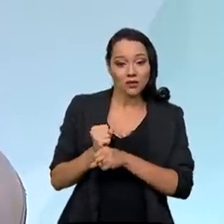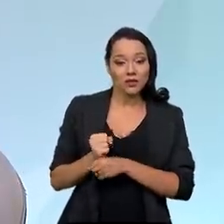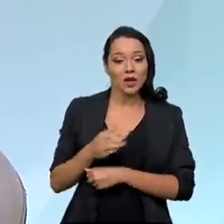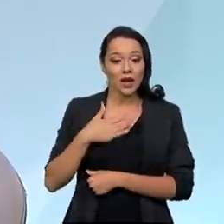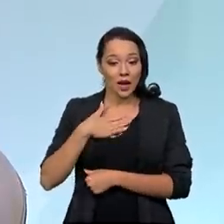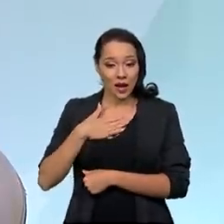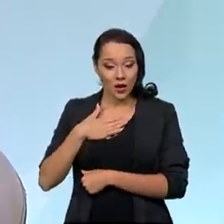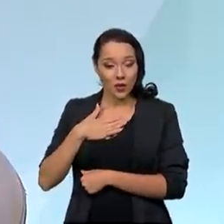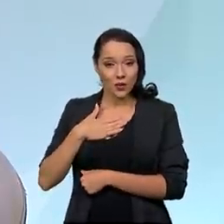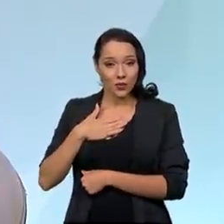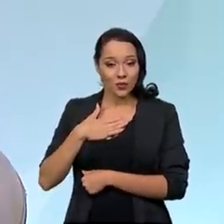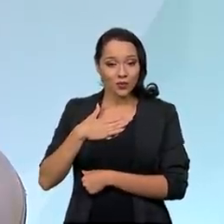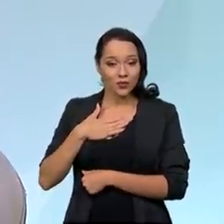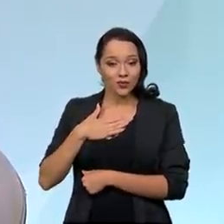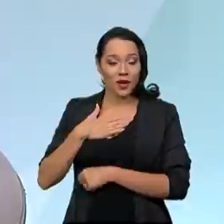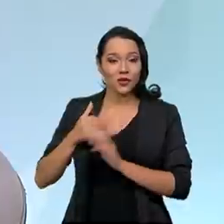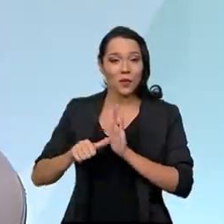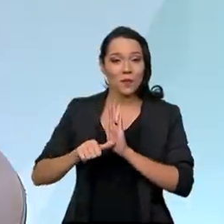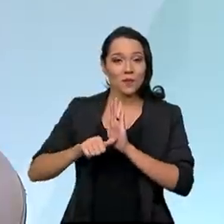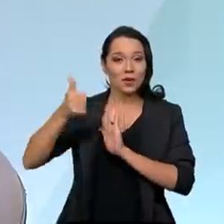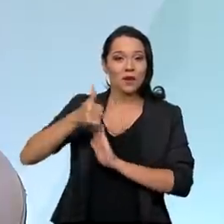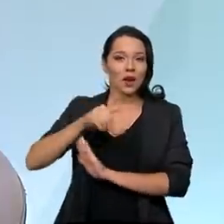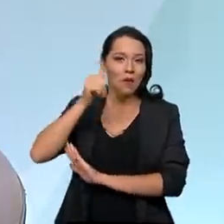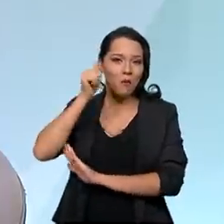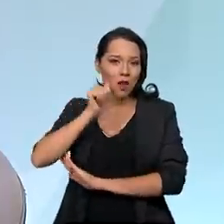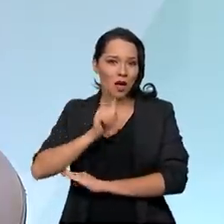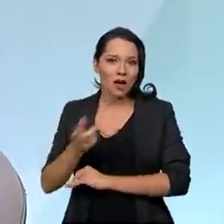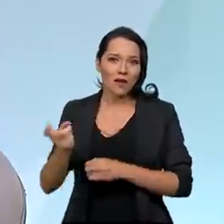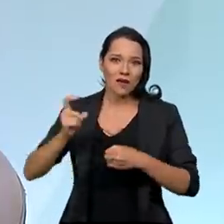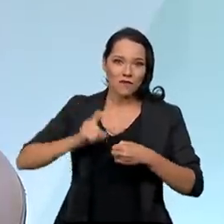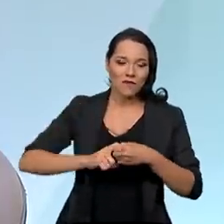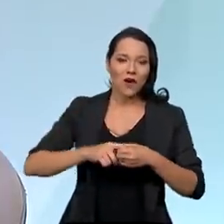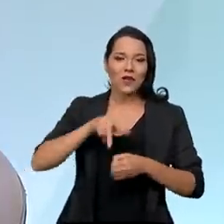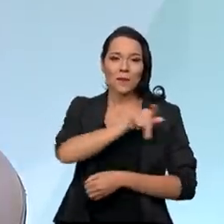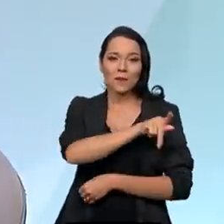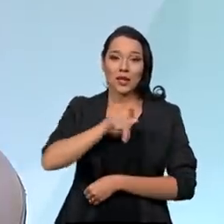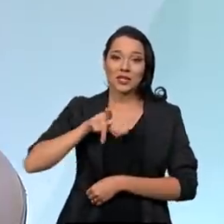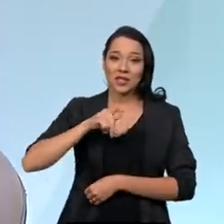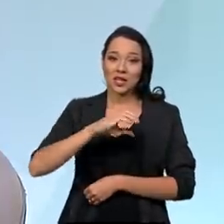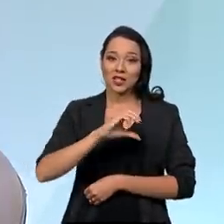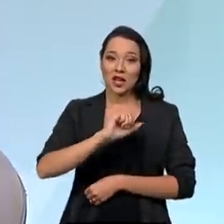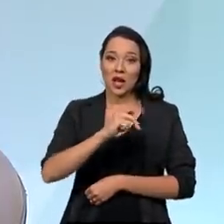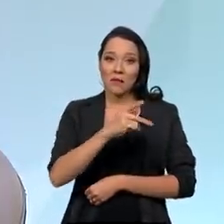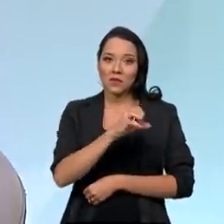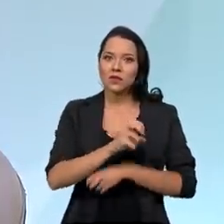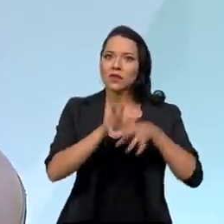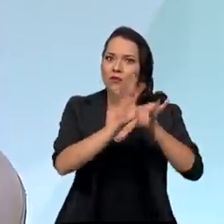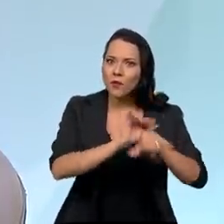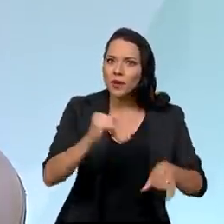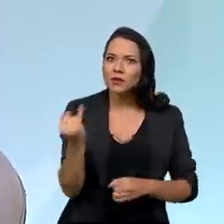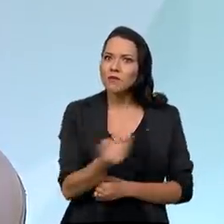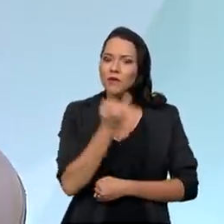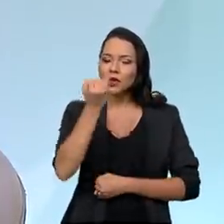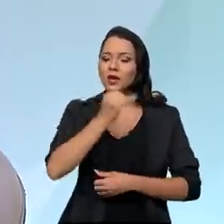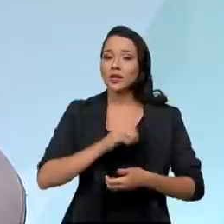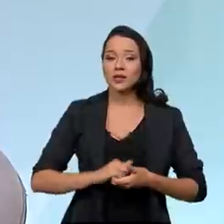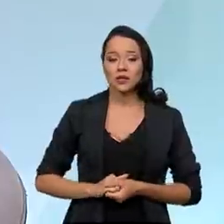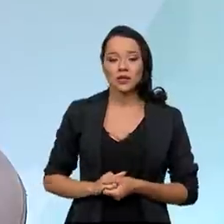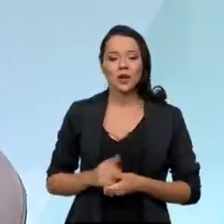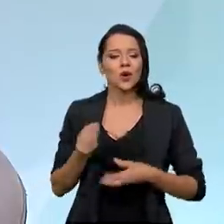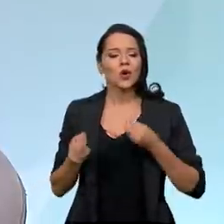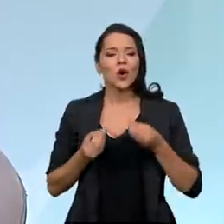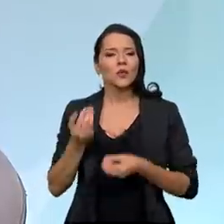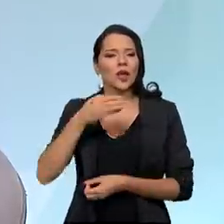sou, então, a primeira mulher que volta a presidir a CAPES. Isso é um dado importante. Como está